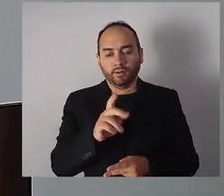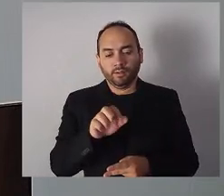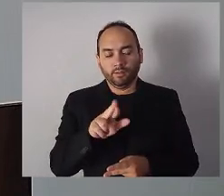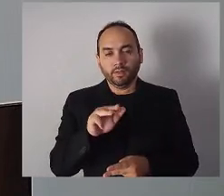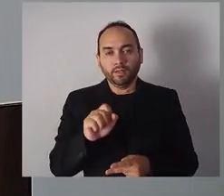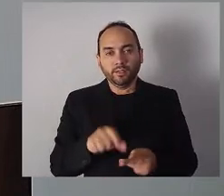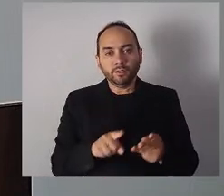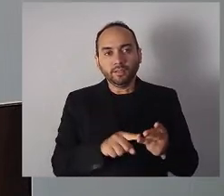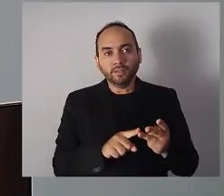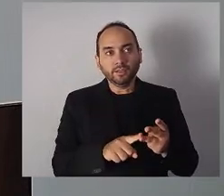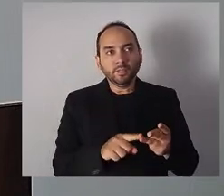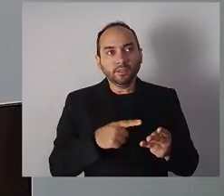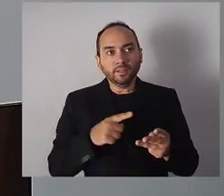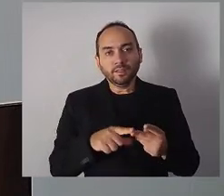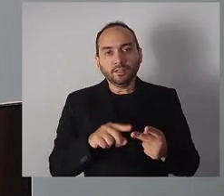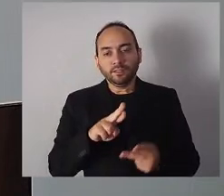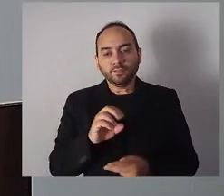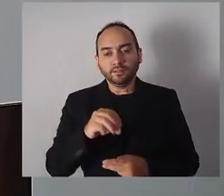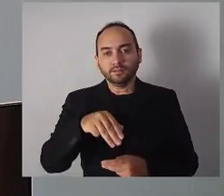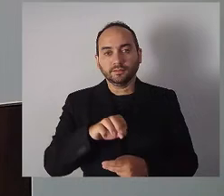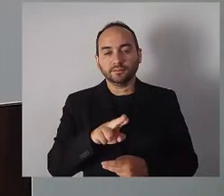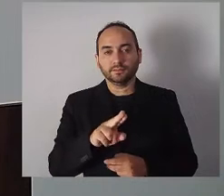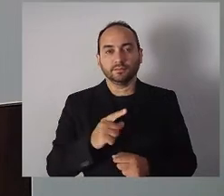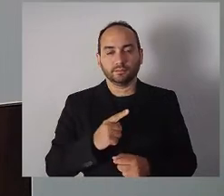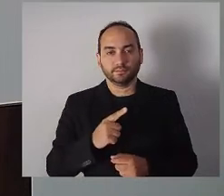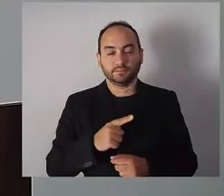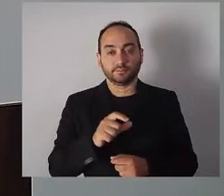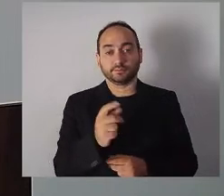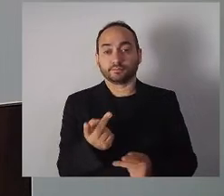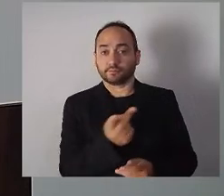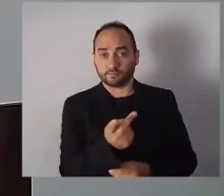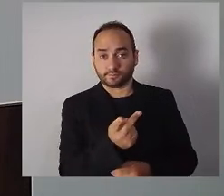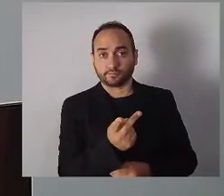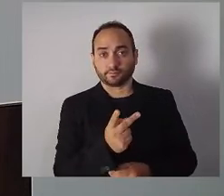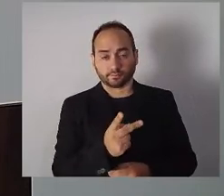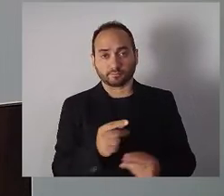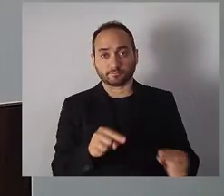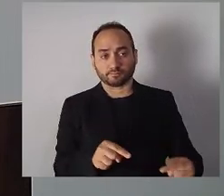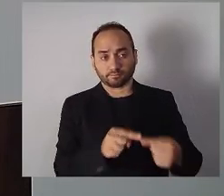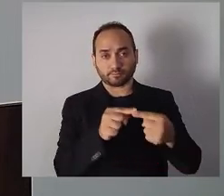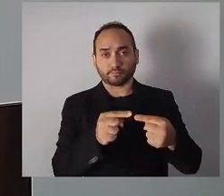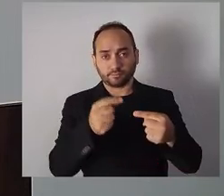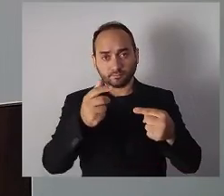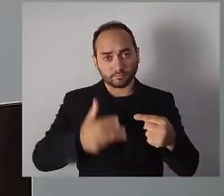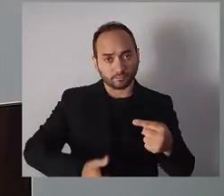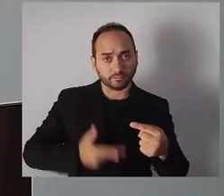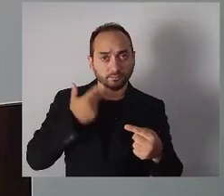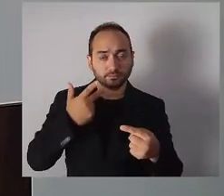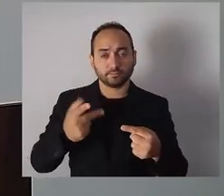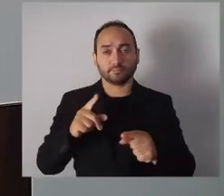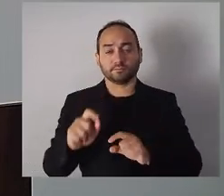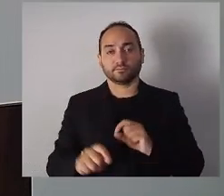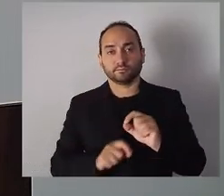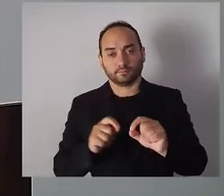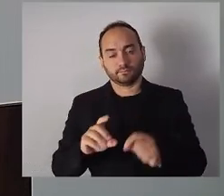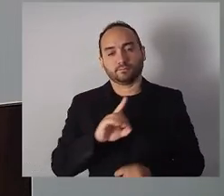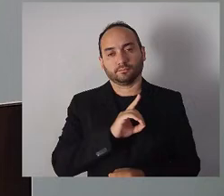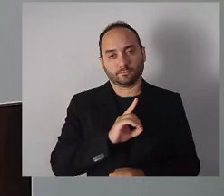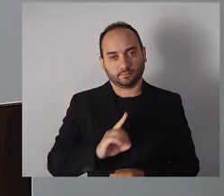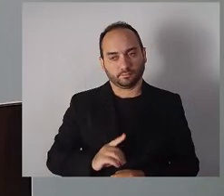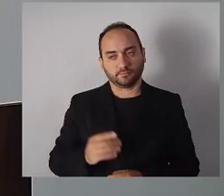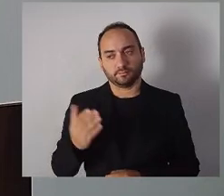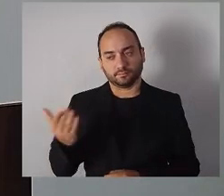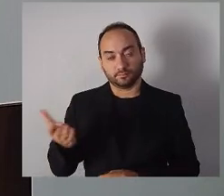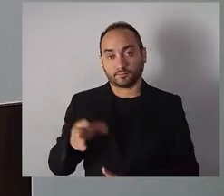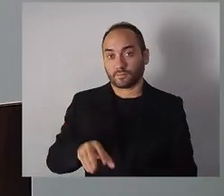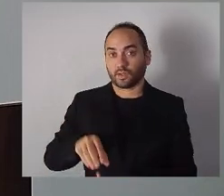deputado estadual Romeu Aldighieri. Ambos confirmaram que o deputado Evandro Leitão foi